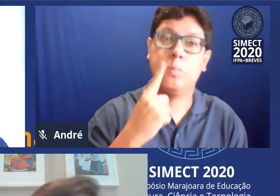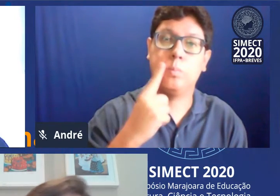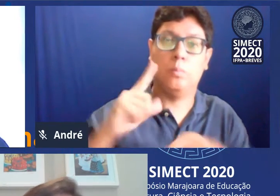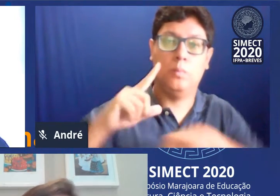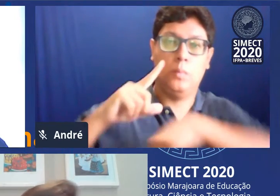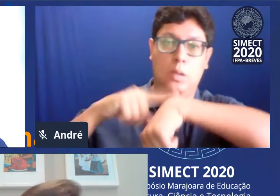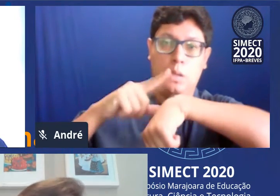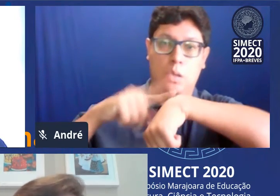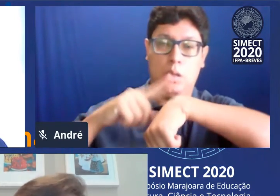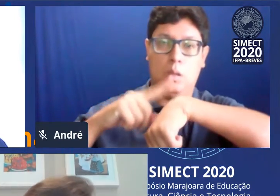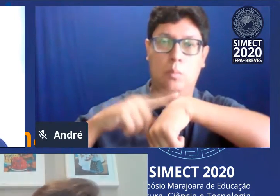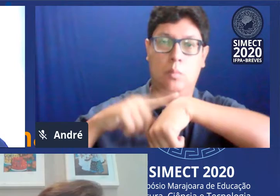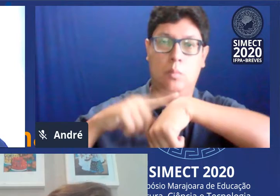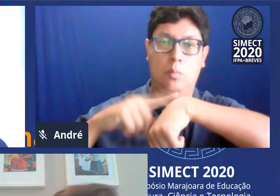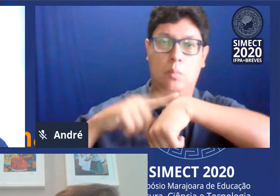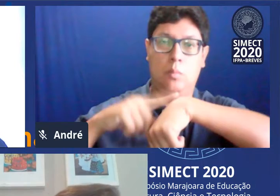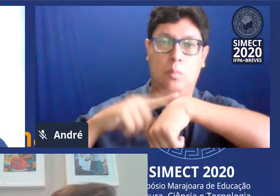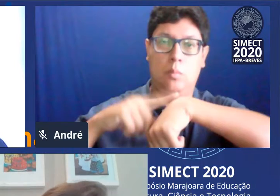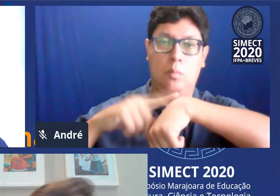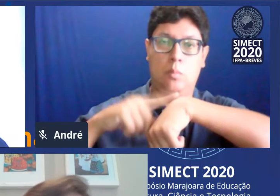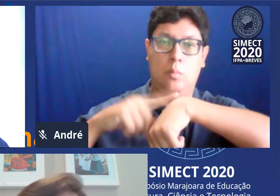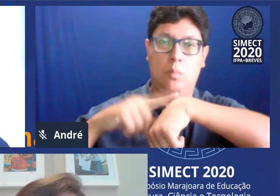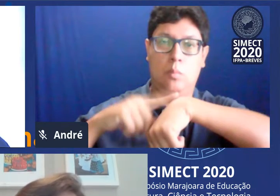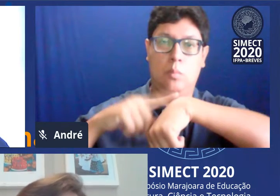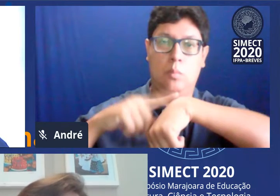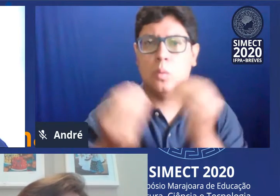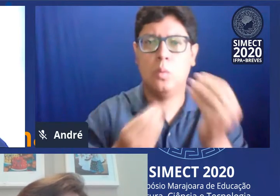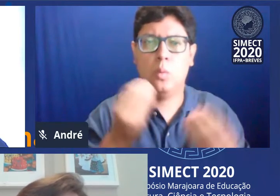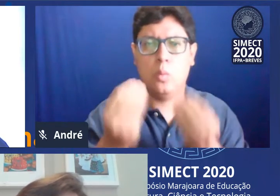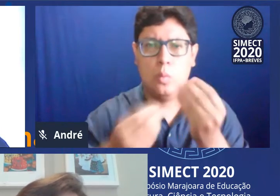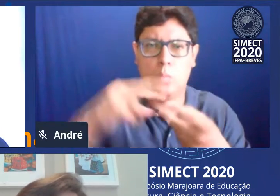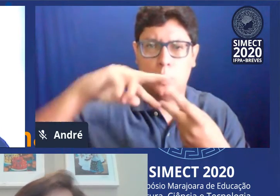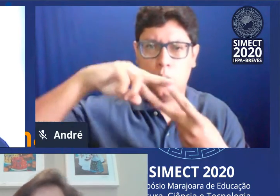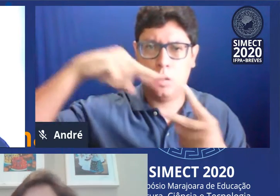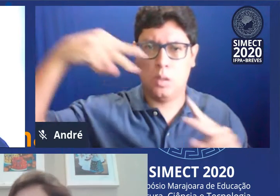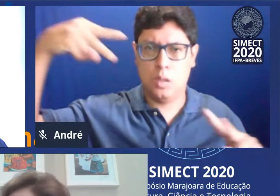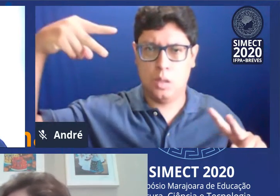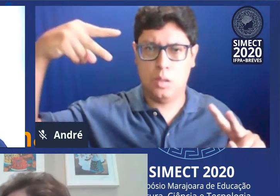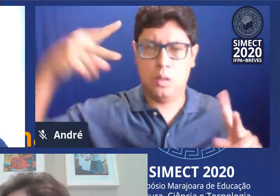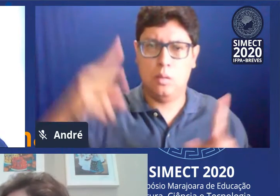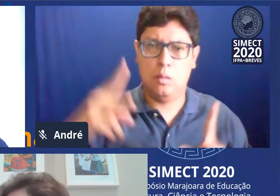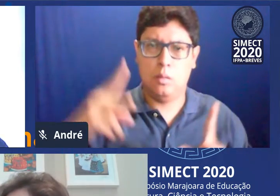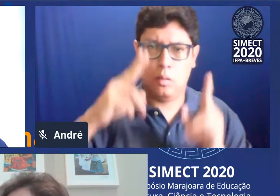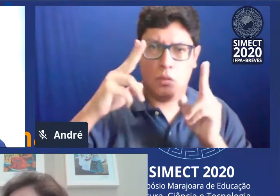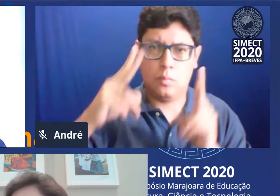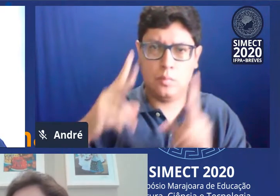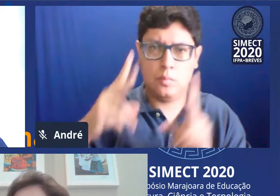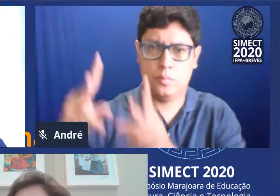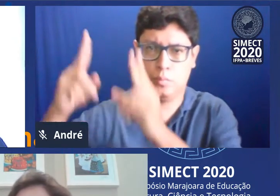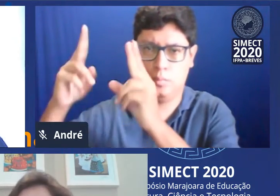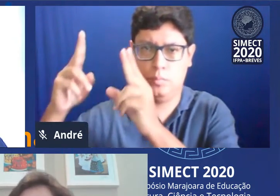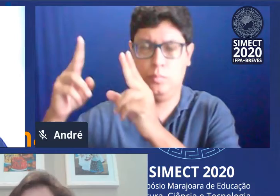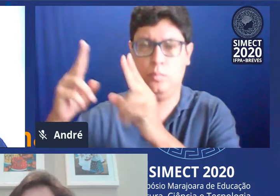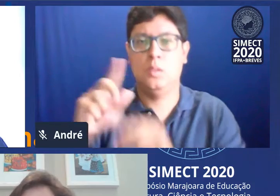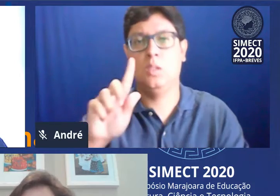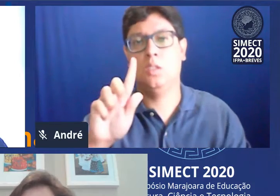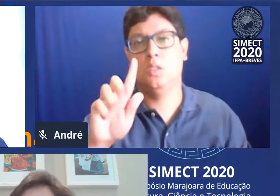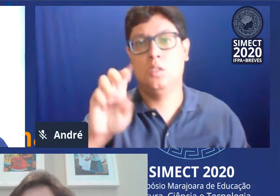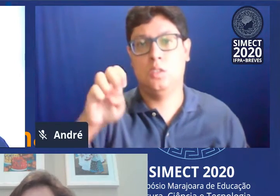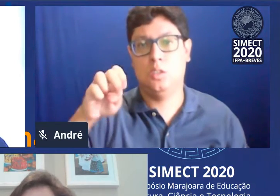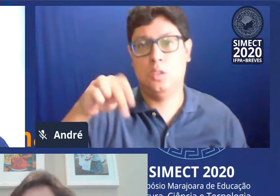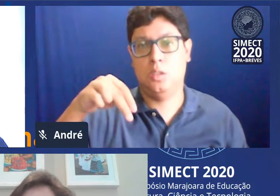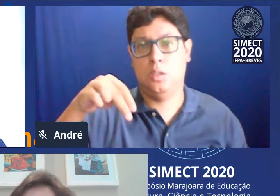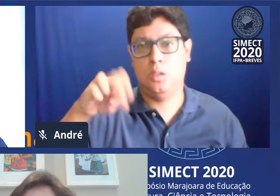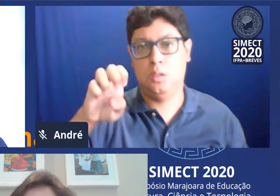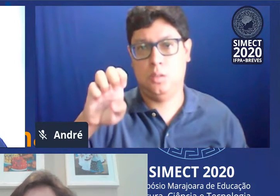está funcionando naquele momento. Isso é o genoma funcional, RNA, proteína. Ou o